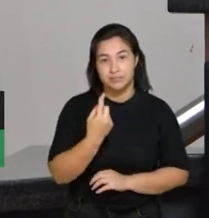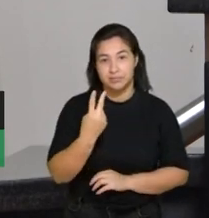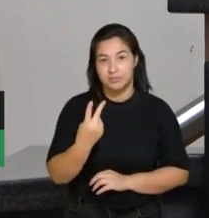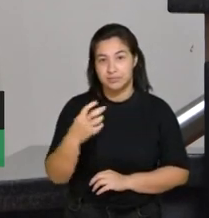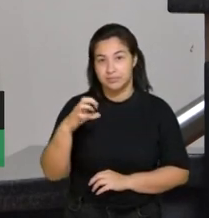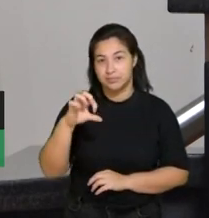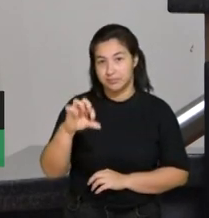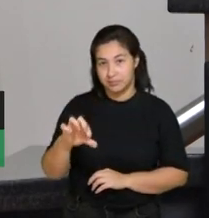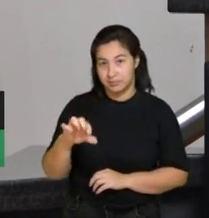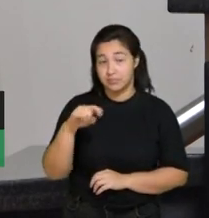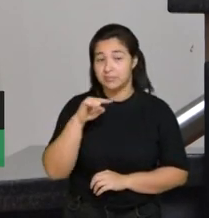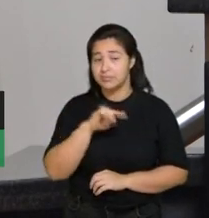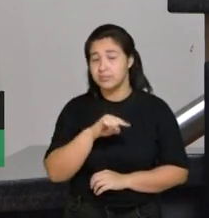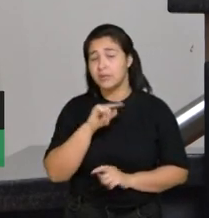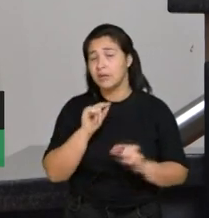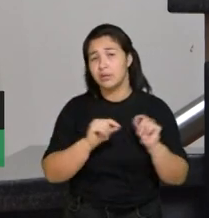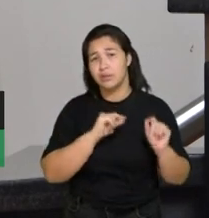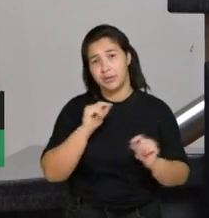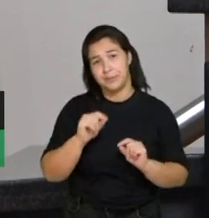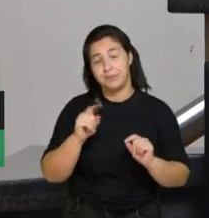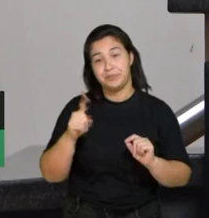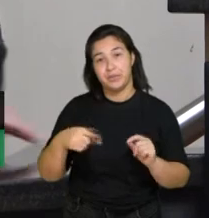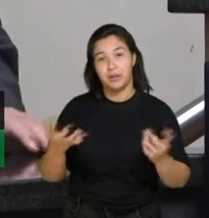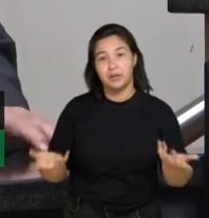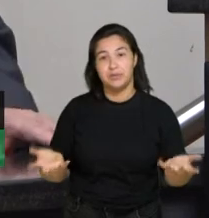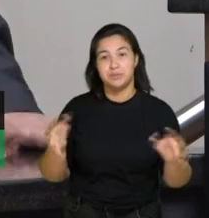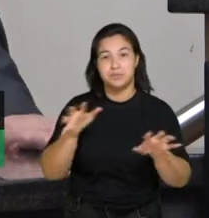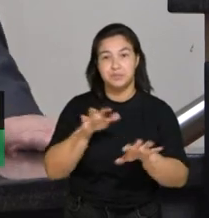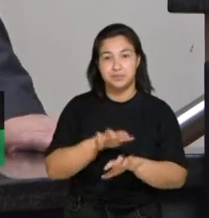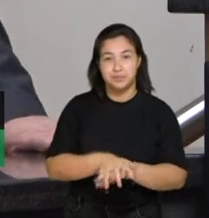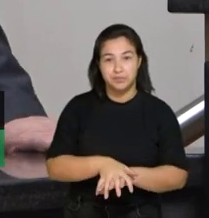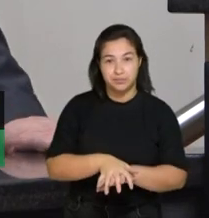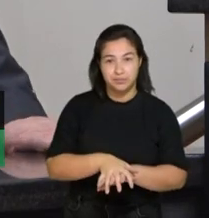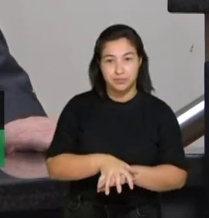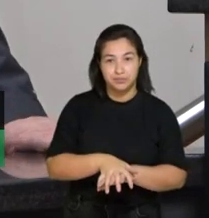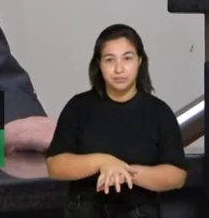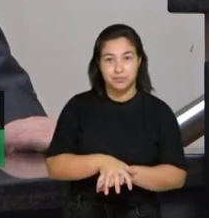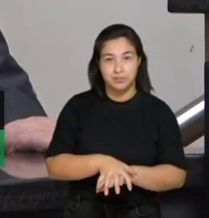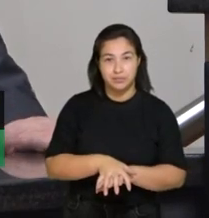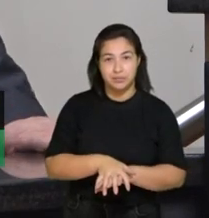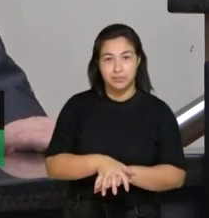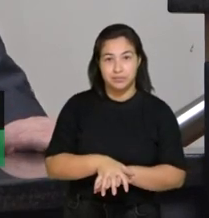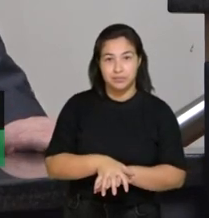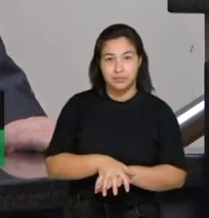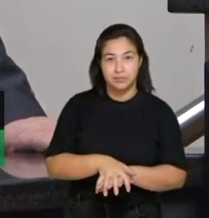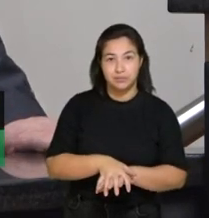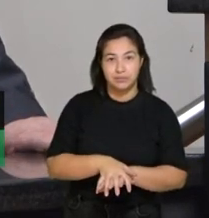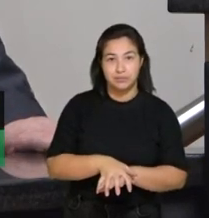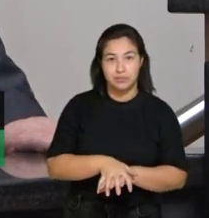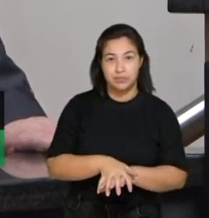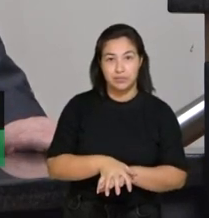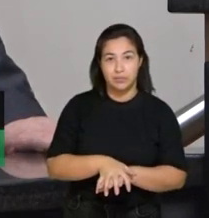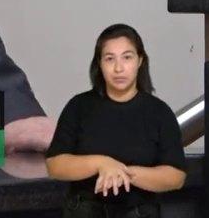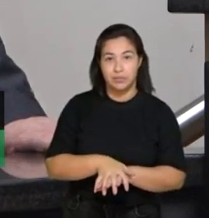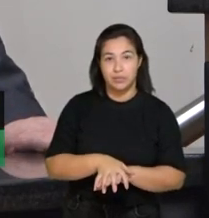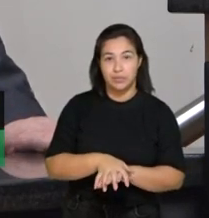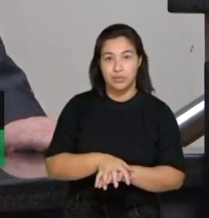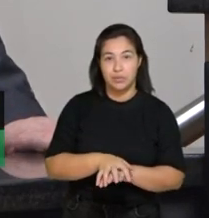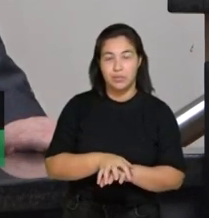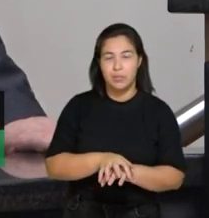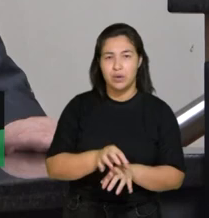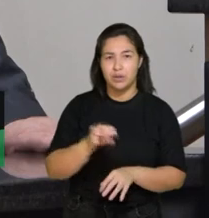ele trata usão do Moranguinho